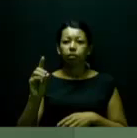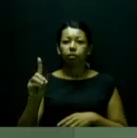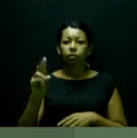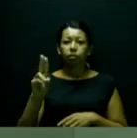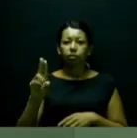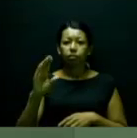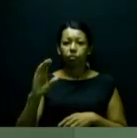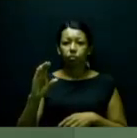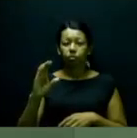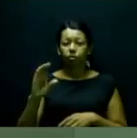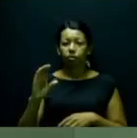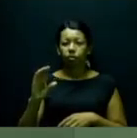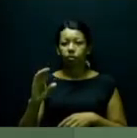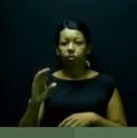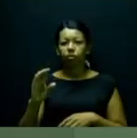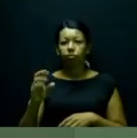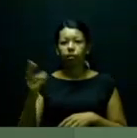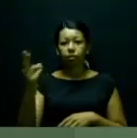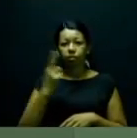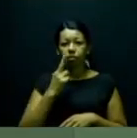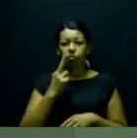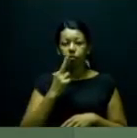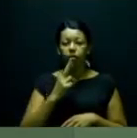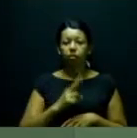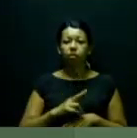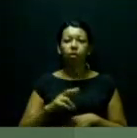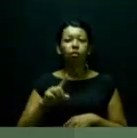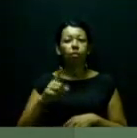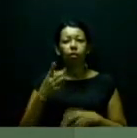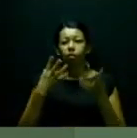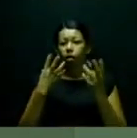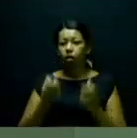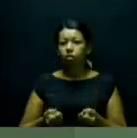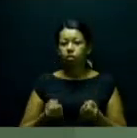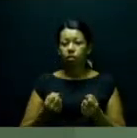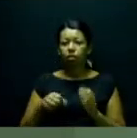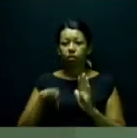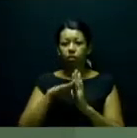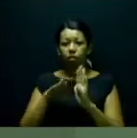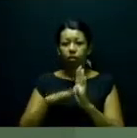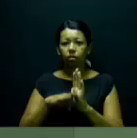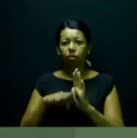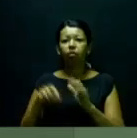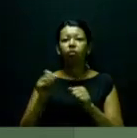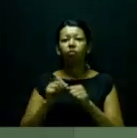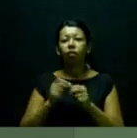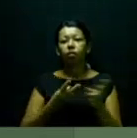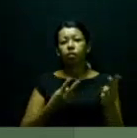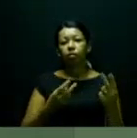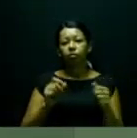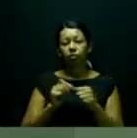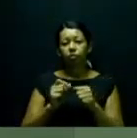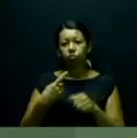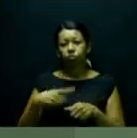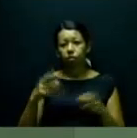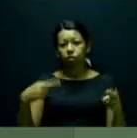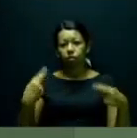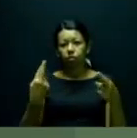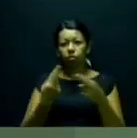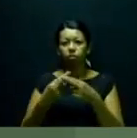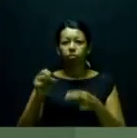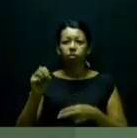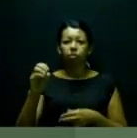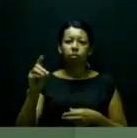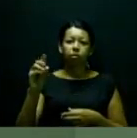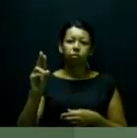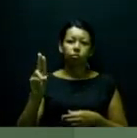resposta. Ou, quando não se concorda com o critério, faça como a gente fez. Eu cheguei aí em reunião na Seduc